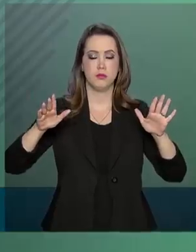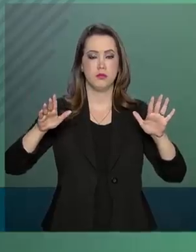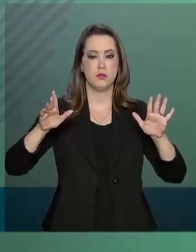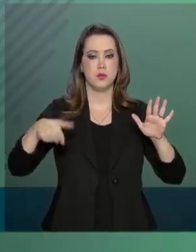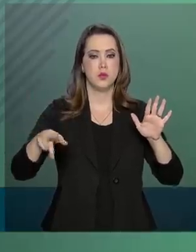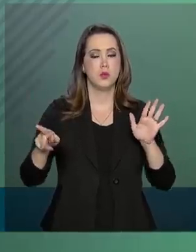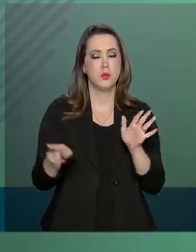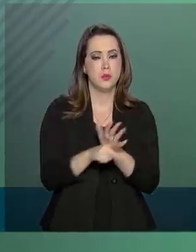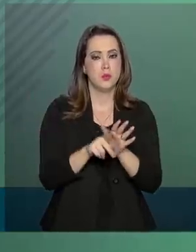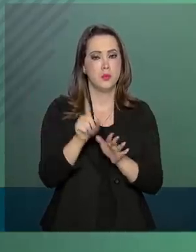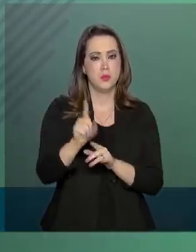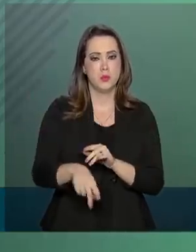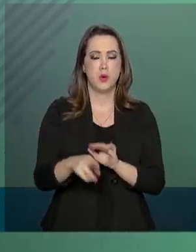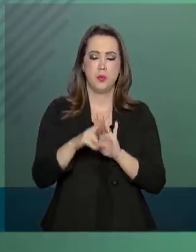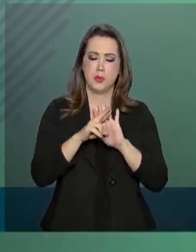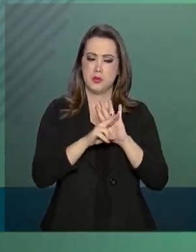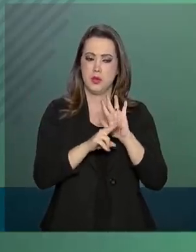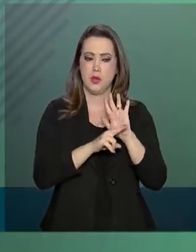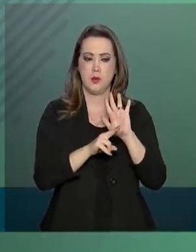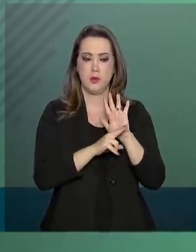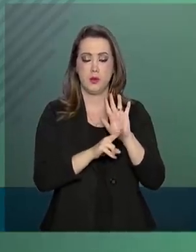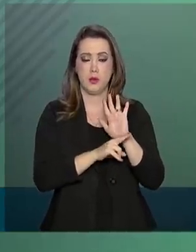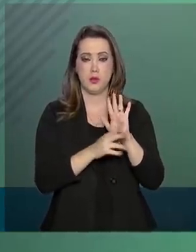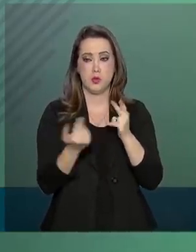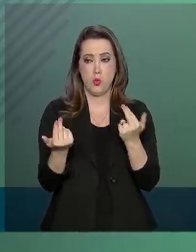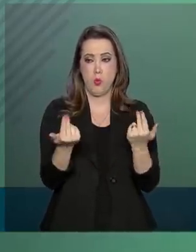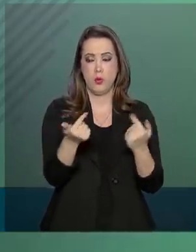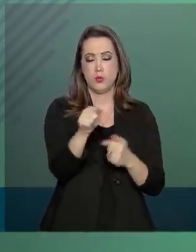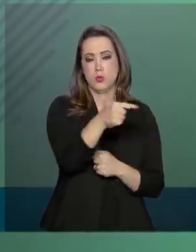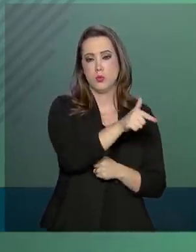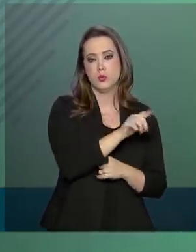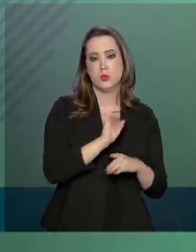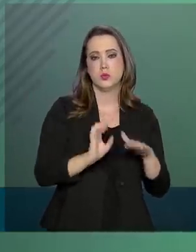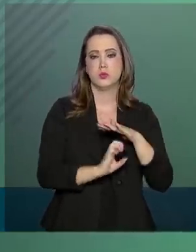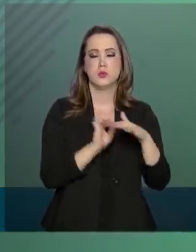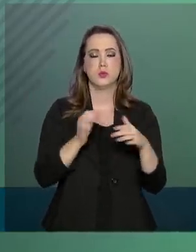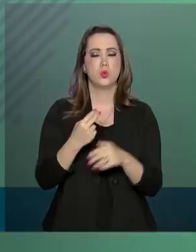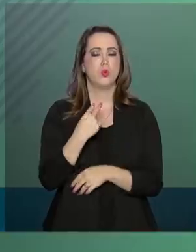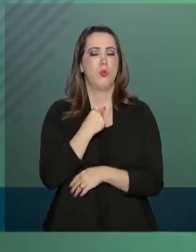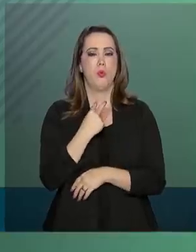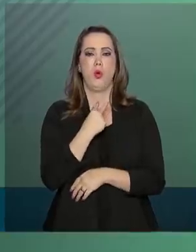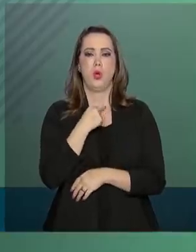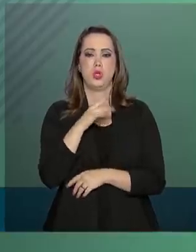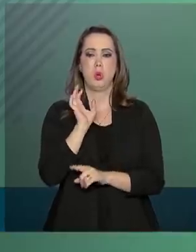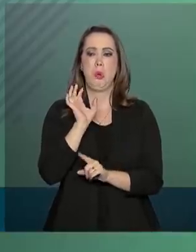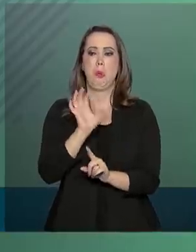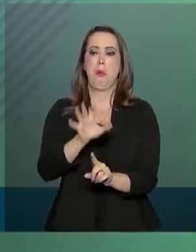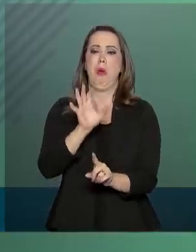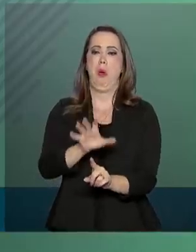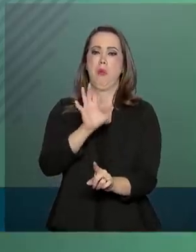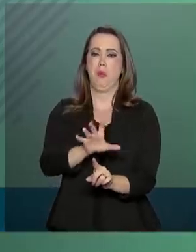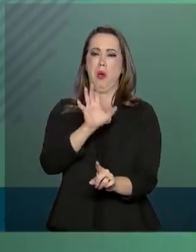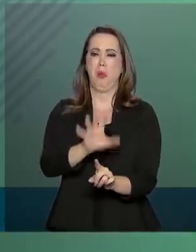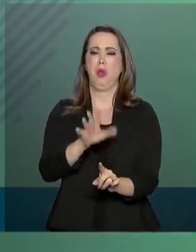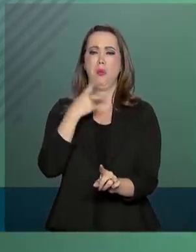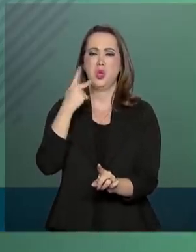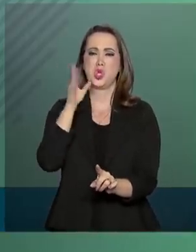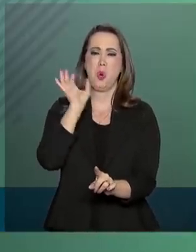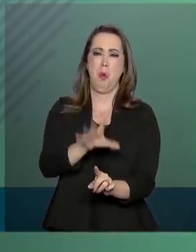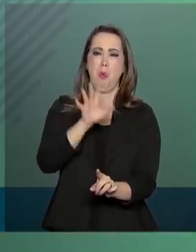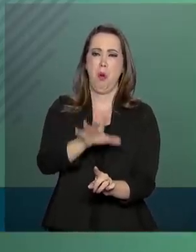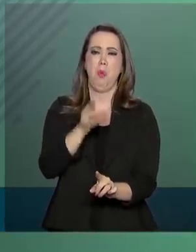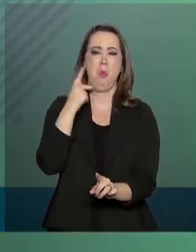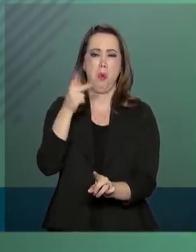sujeita às regras de mercado não deve sofrer interferência política em sua